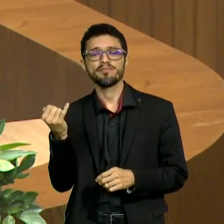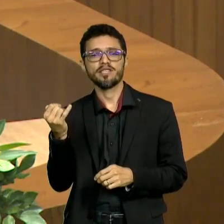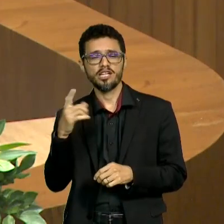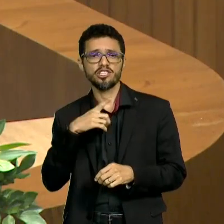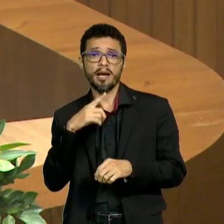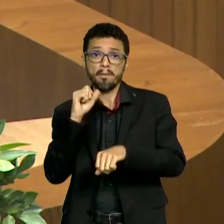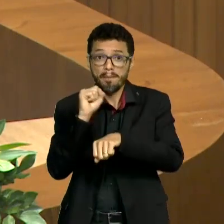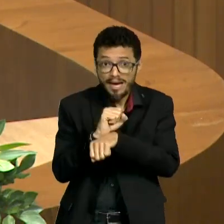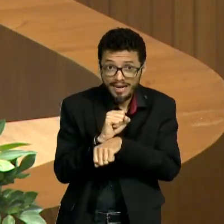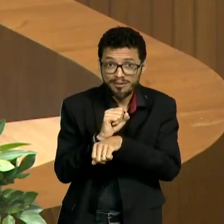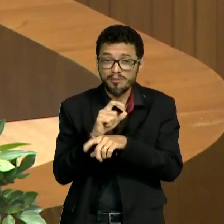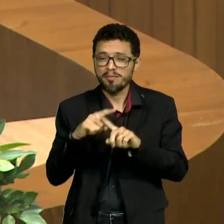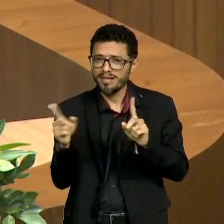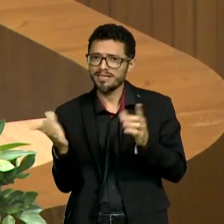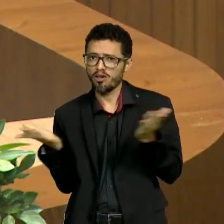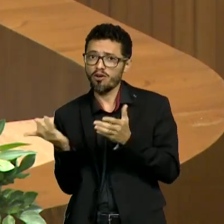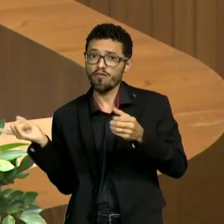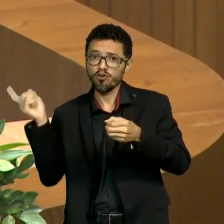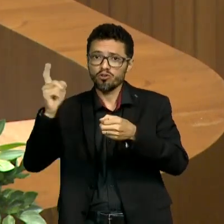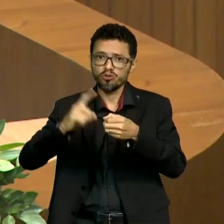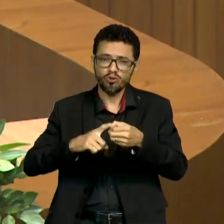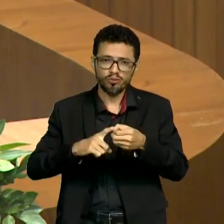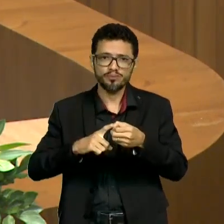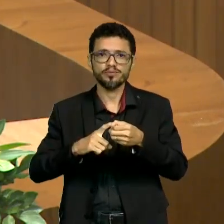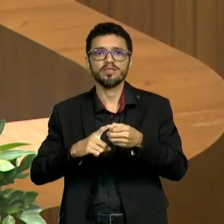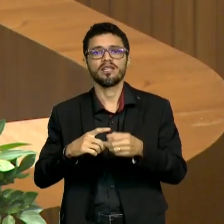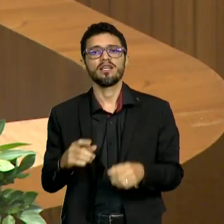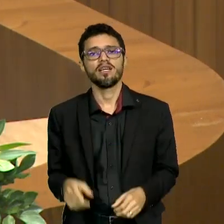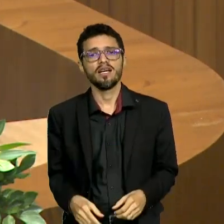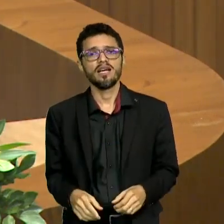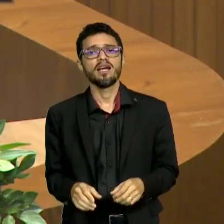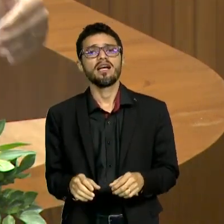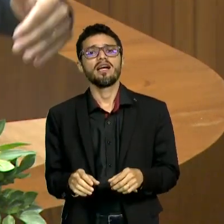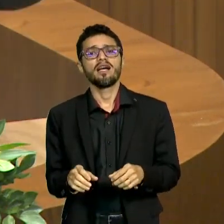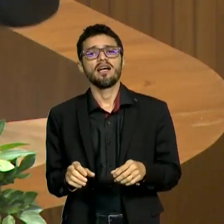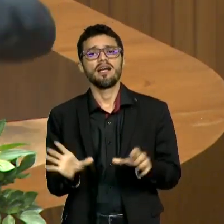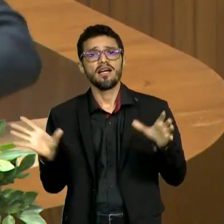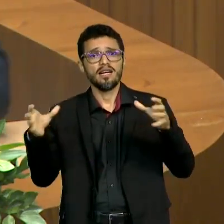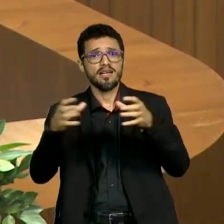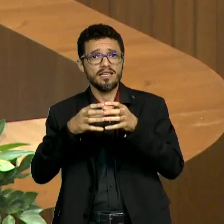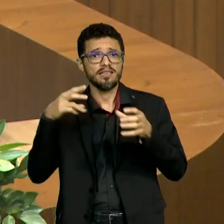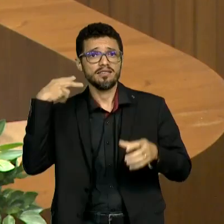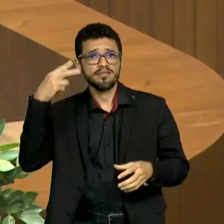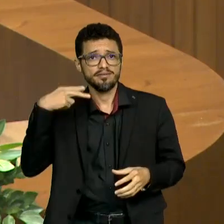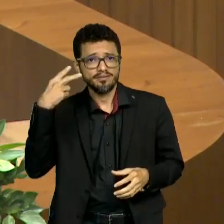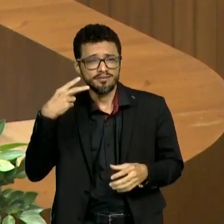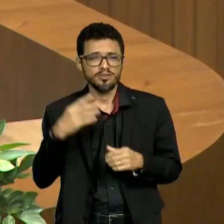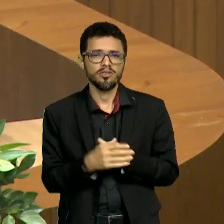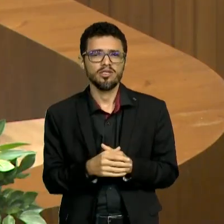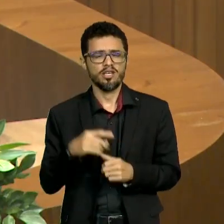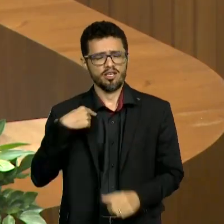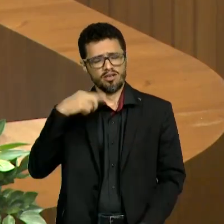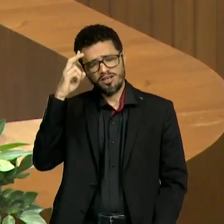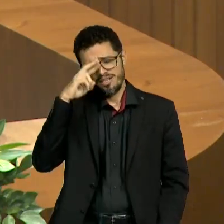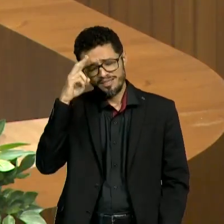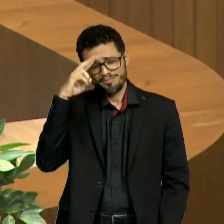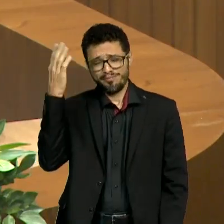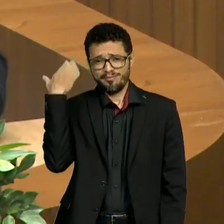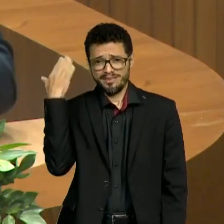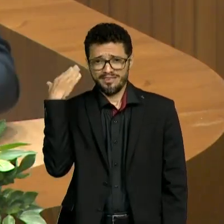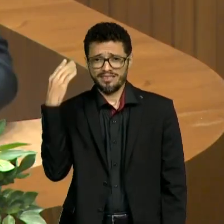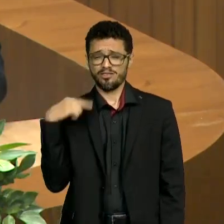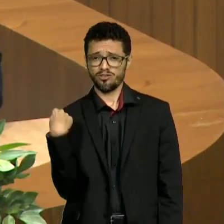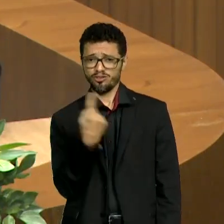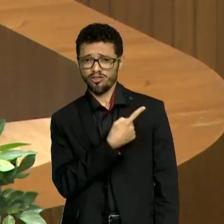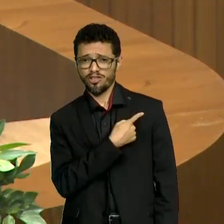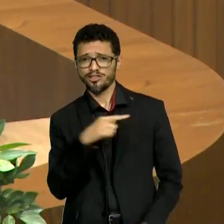Câmara Municipal. Comissão no qual nos debruçamos, quando ainda éramos vereador, na elaboração